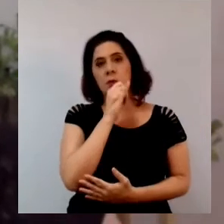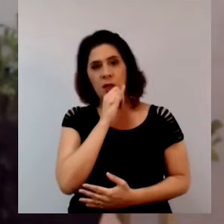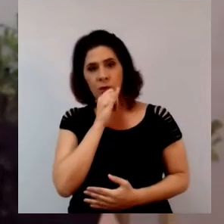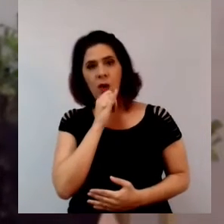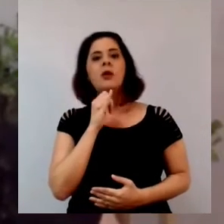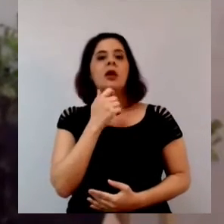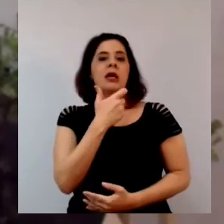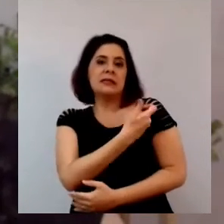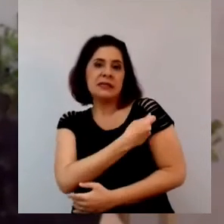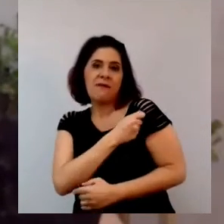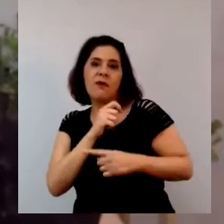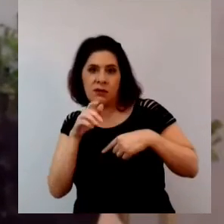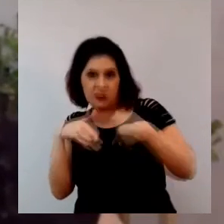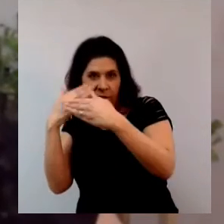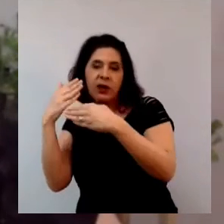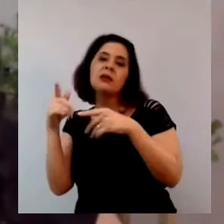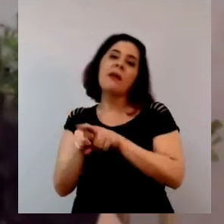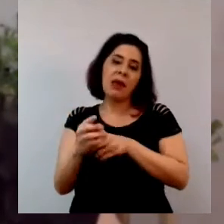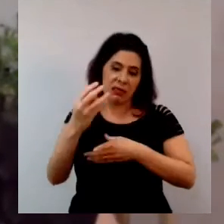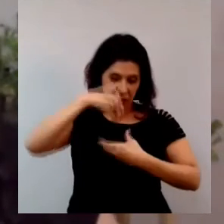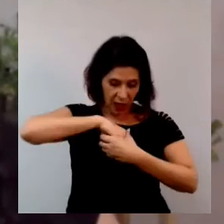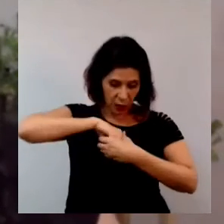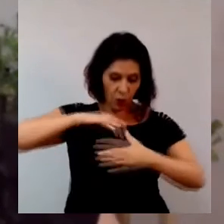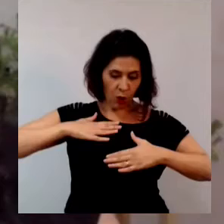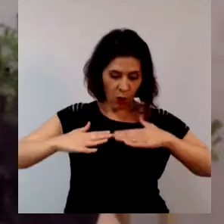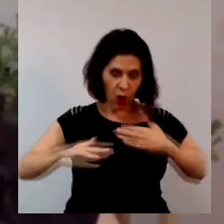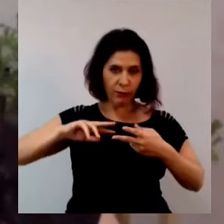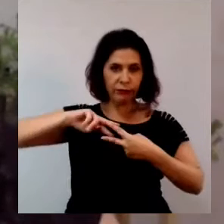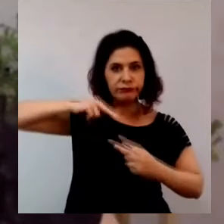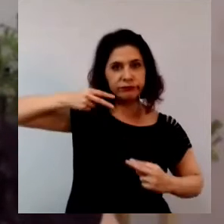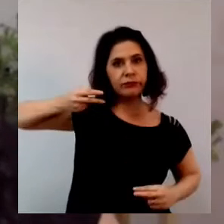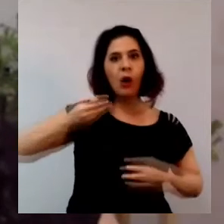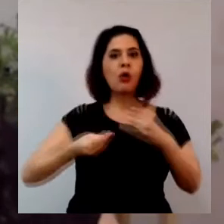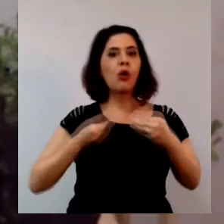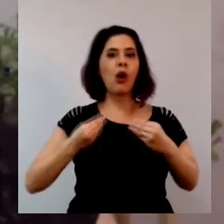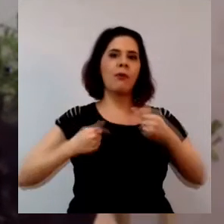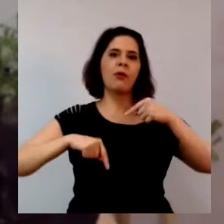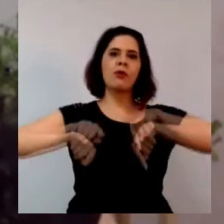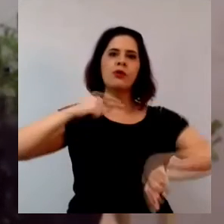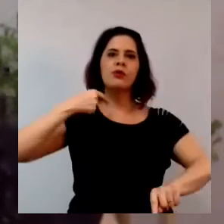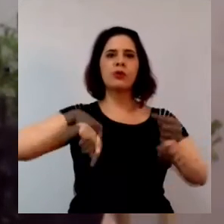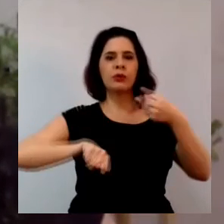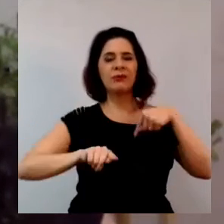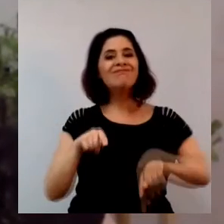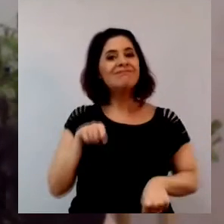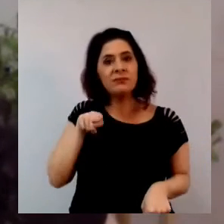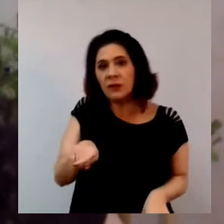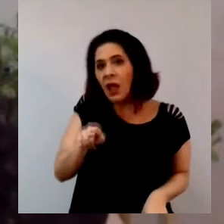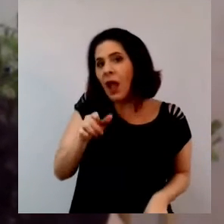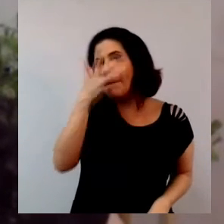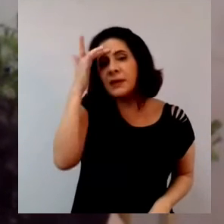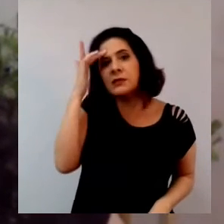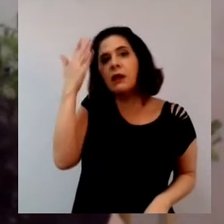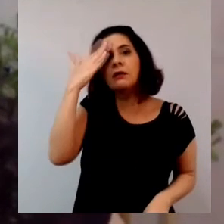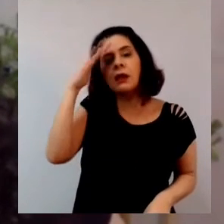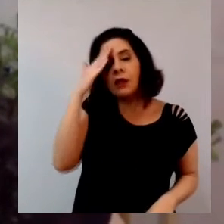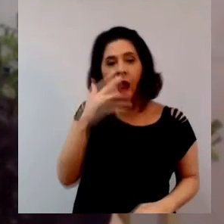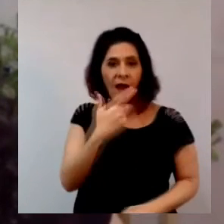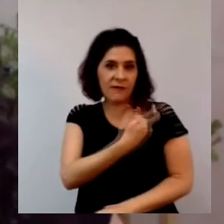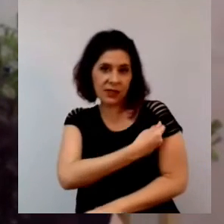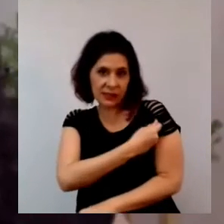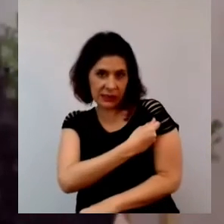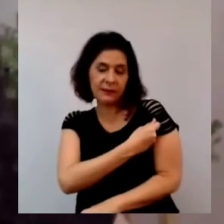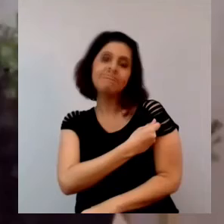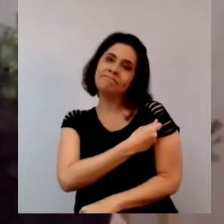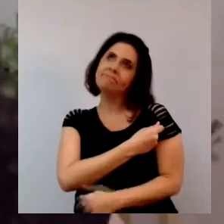imune. Então, se um dia as pessoas começassem a compreender que, de repente, a vacina nada mais é do que você está sendo